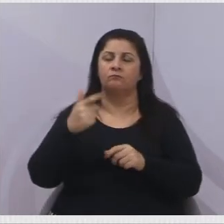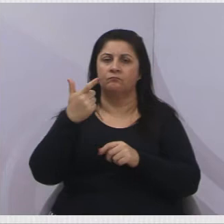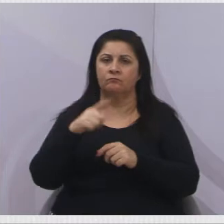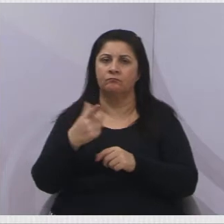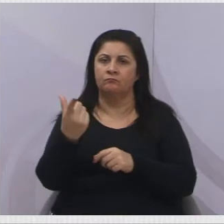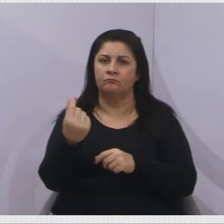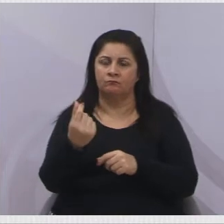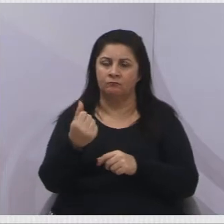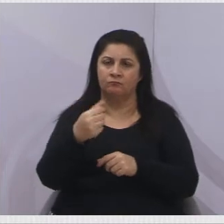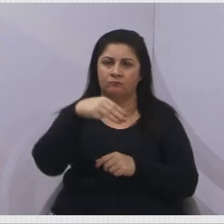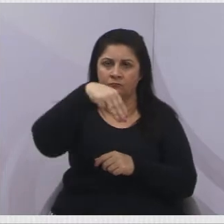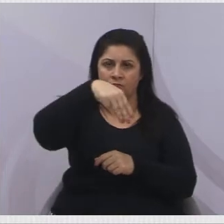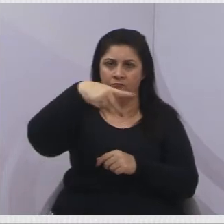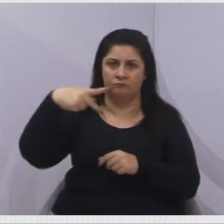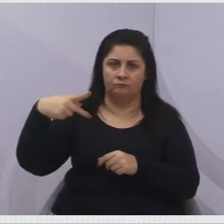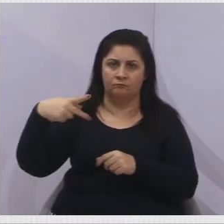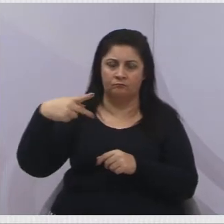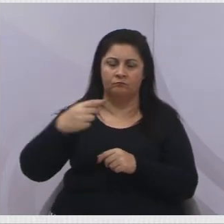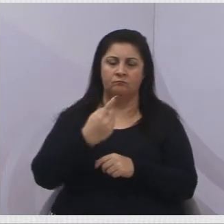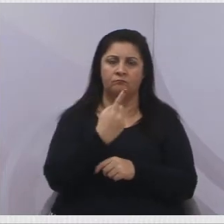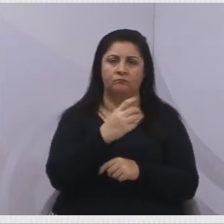do Ministério Público, R$